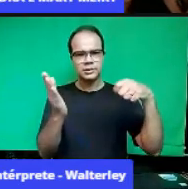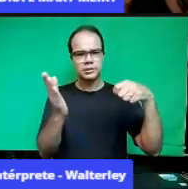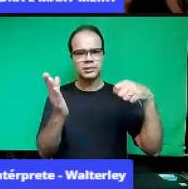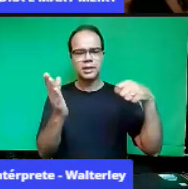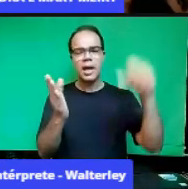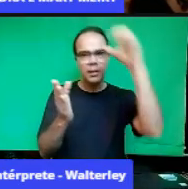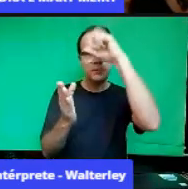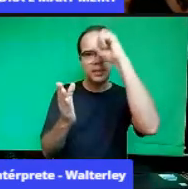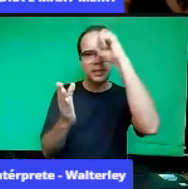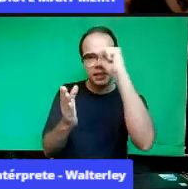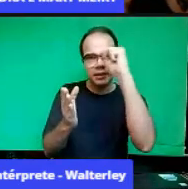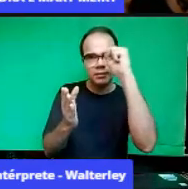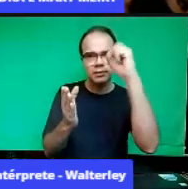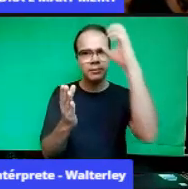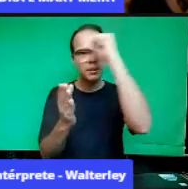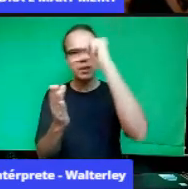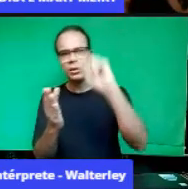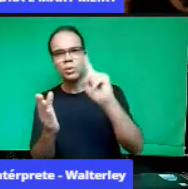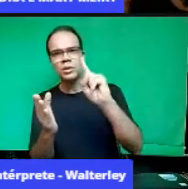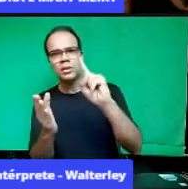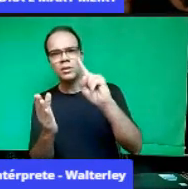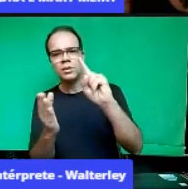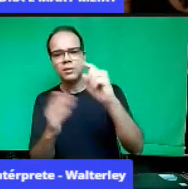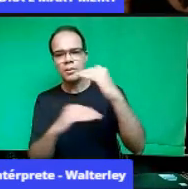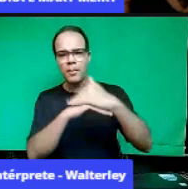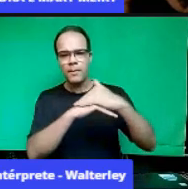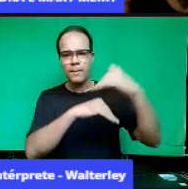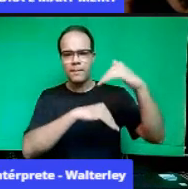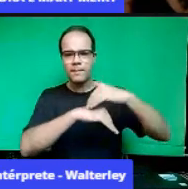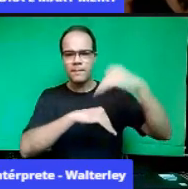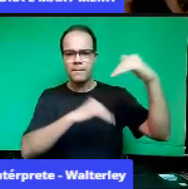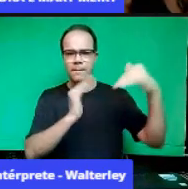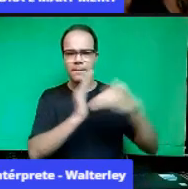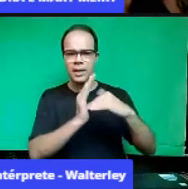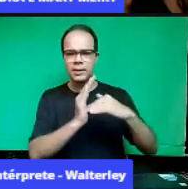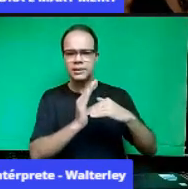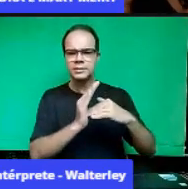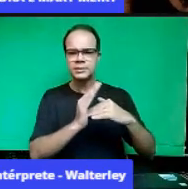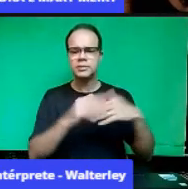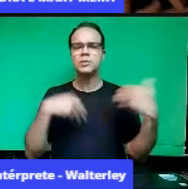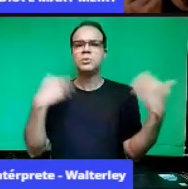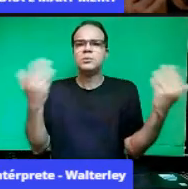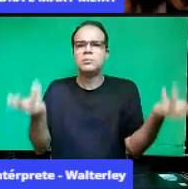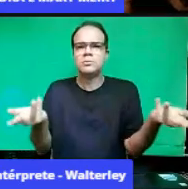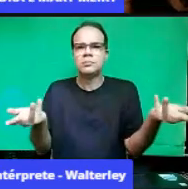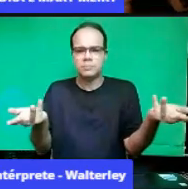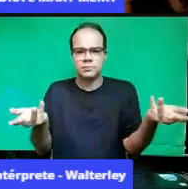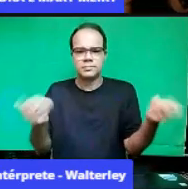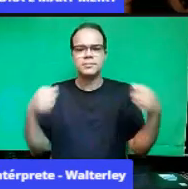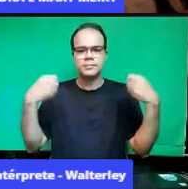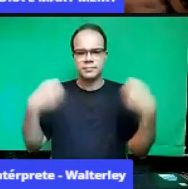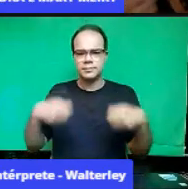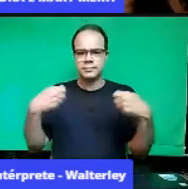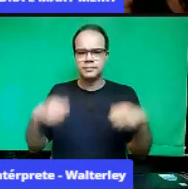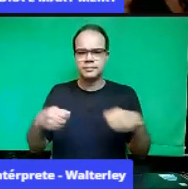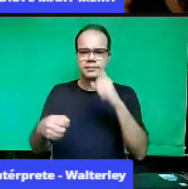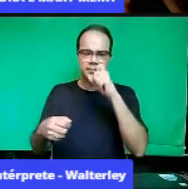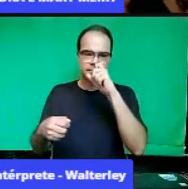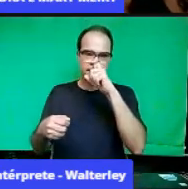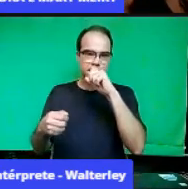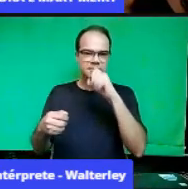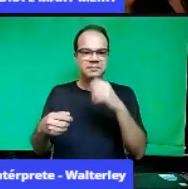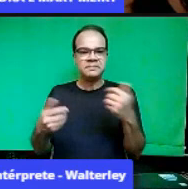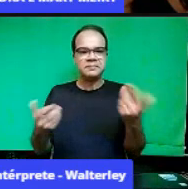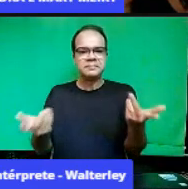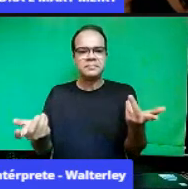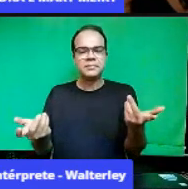funções cognitivas consolidadas. Eu tenho que ser extremamente fidedigna com com o